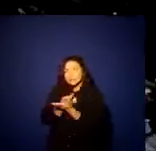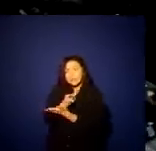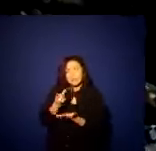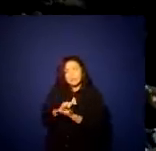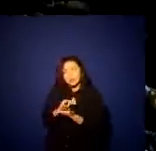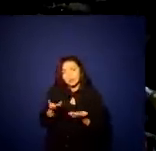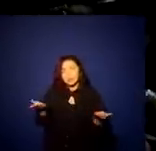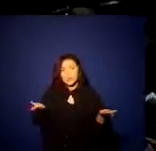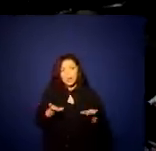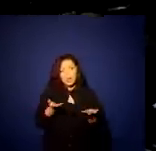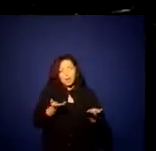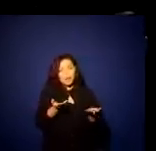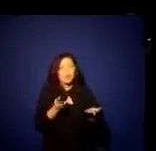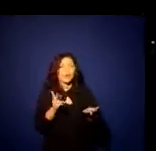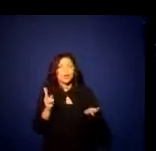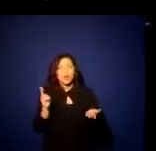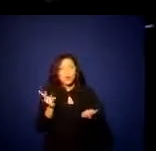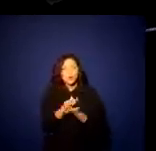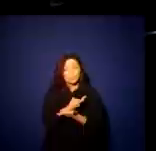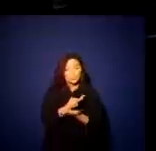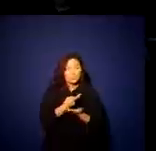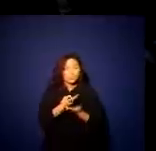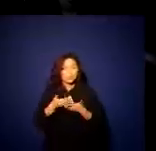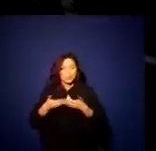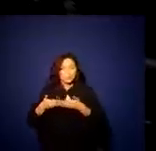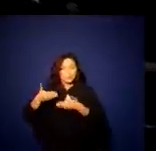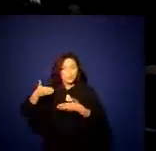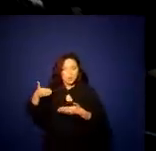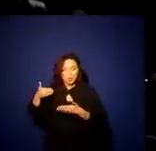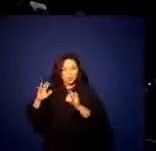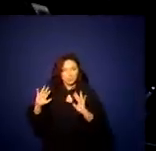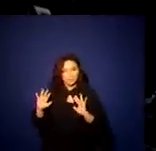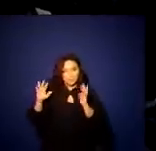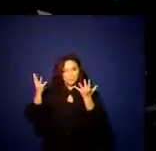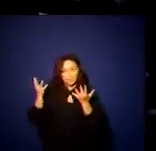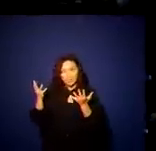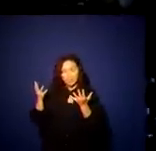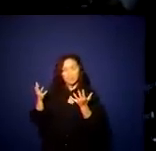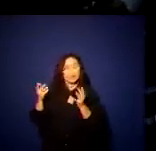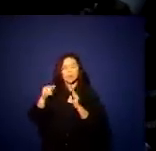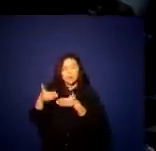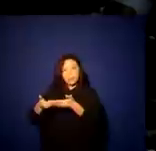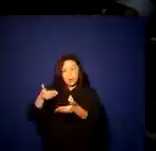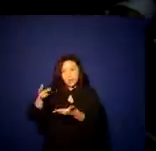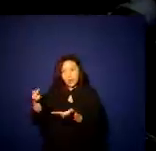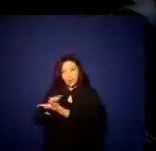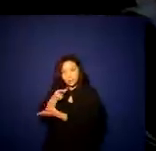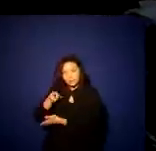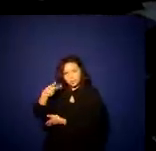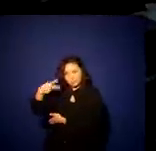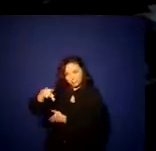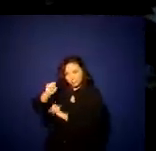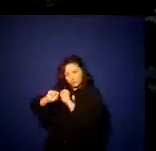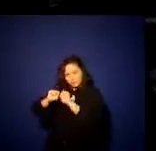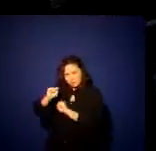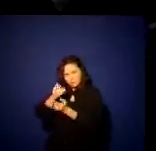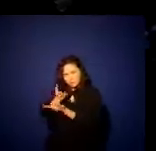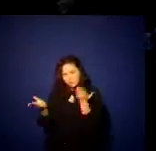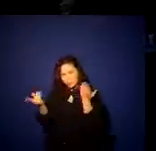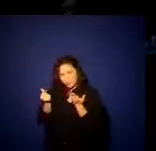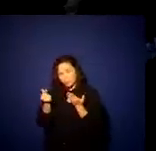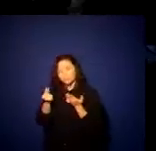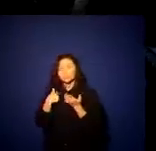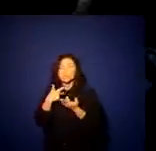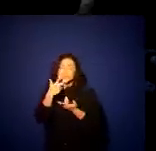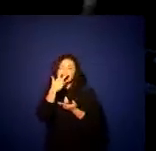Rally que teve no setor pós é o evento da Americanas é Talvez uma janela de oportunidade para